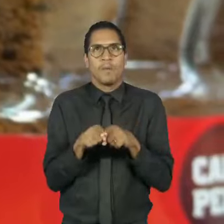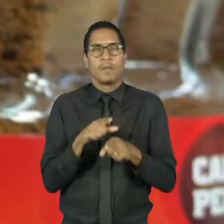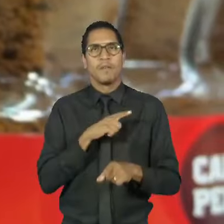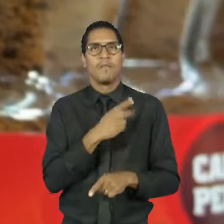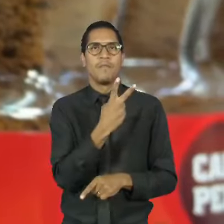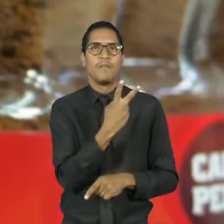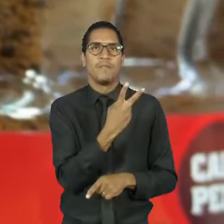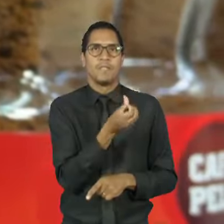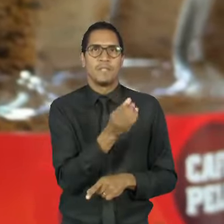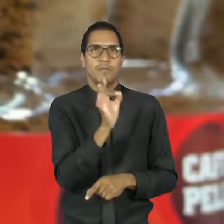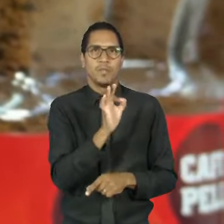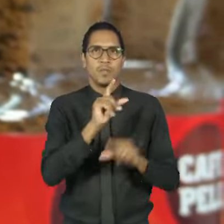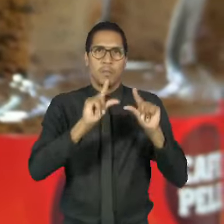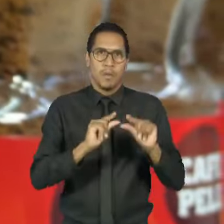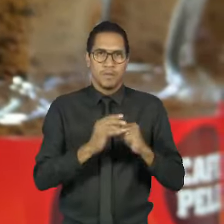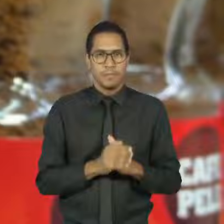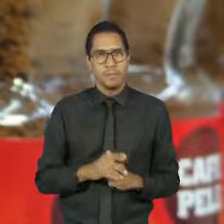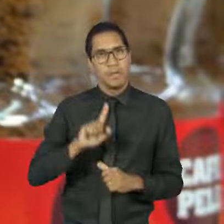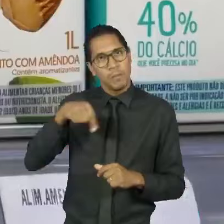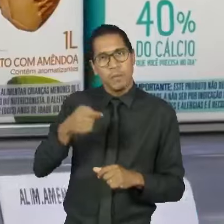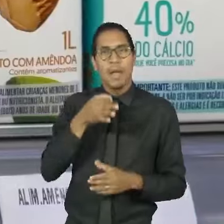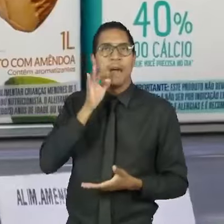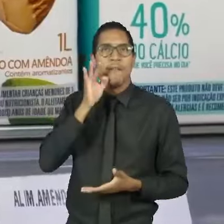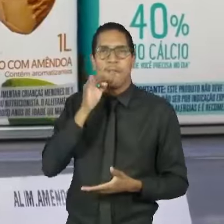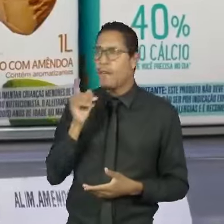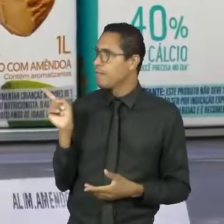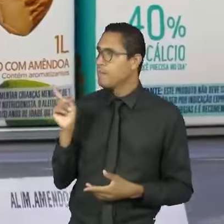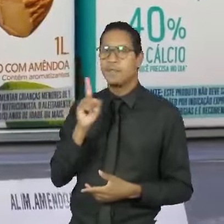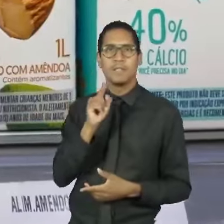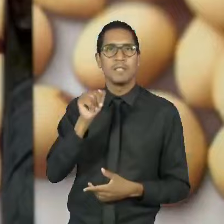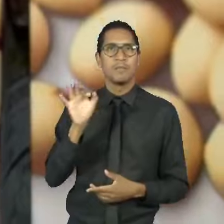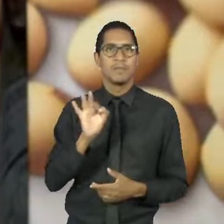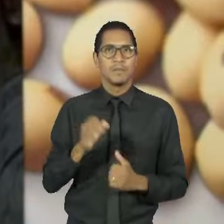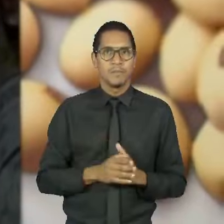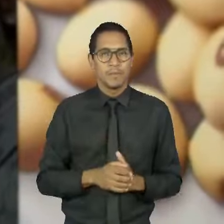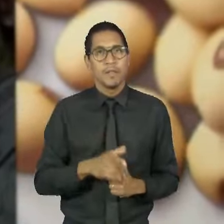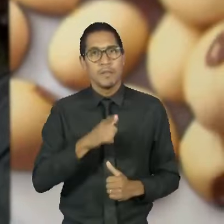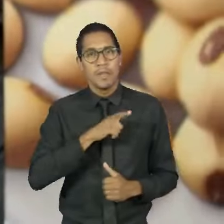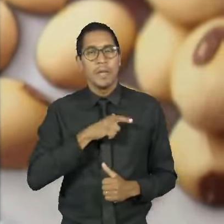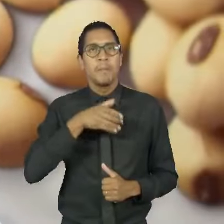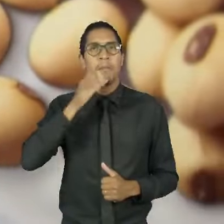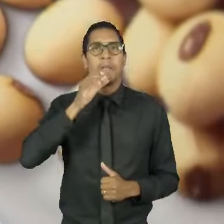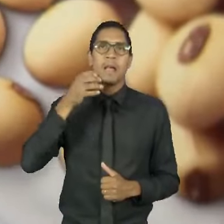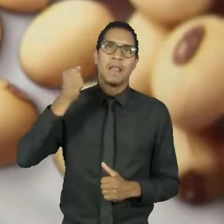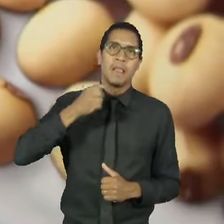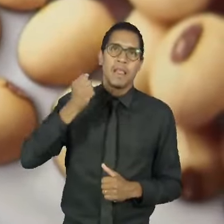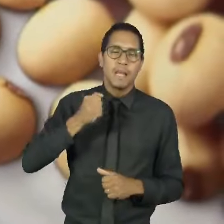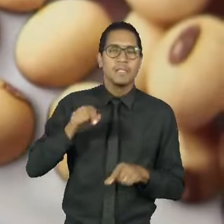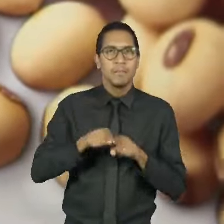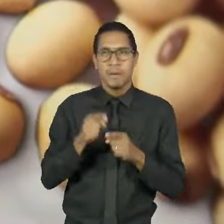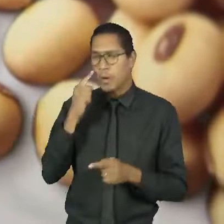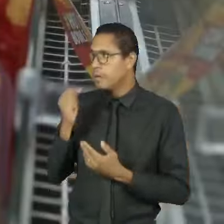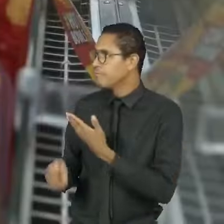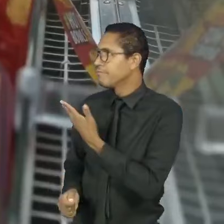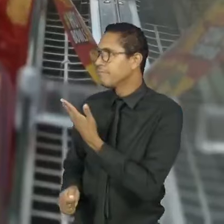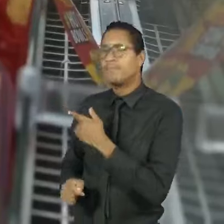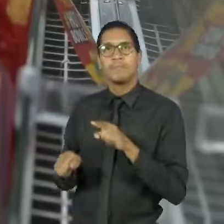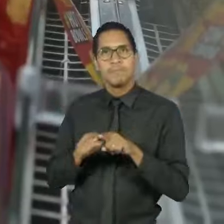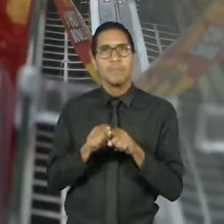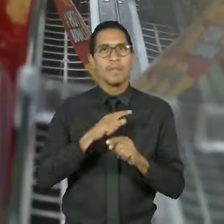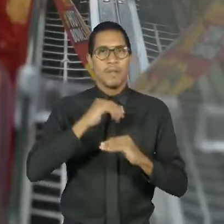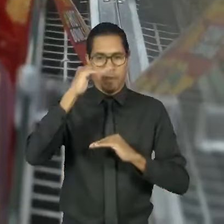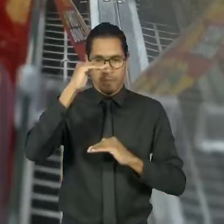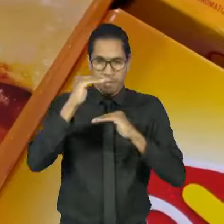café instantâneo veio em seguida com 17% bebidas vegetais como leite de soja ficaram 13% menores